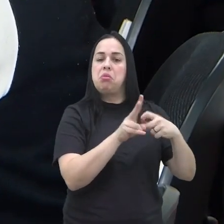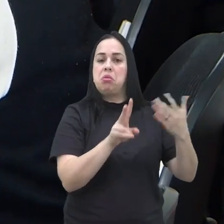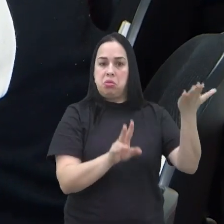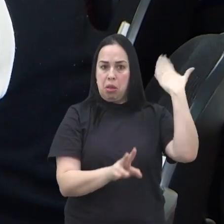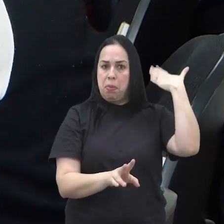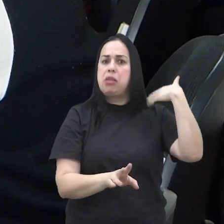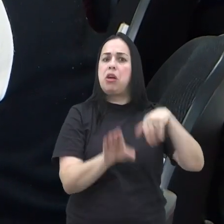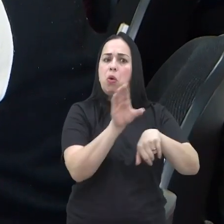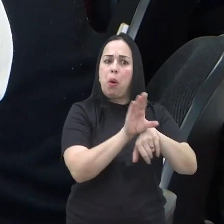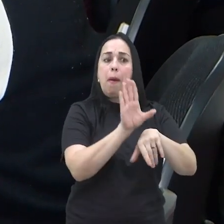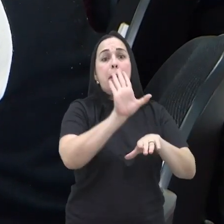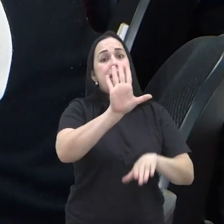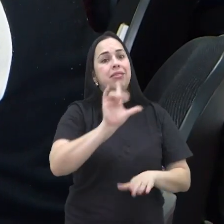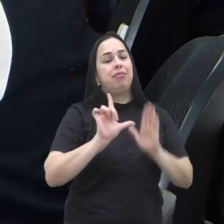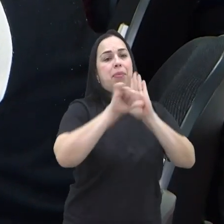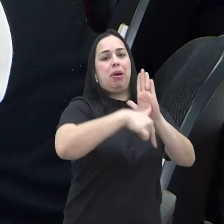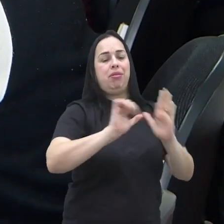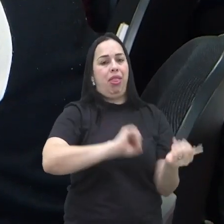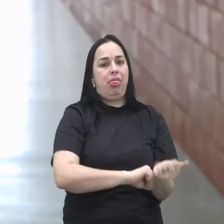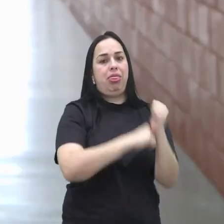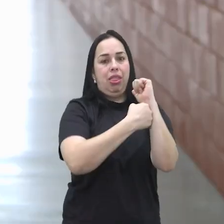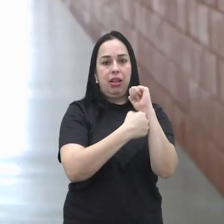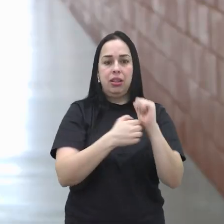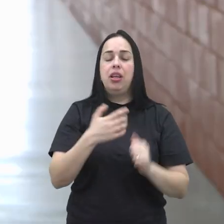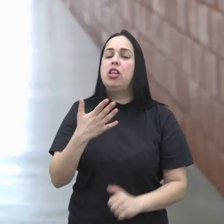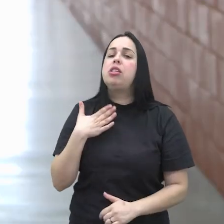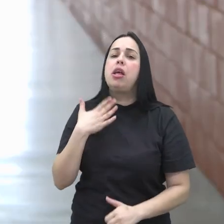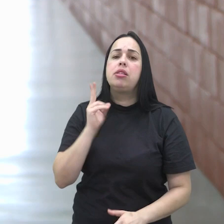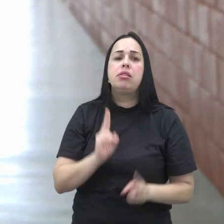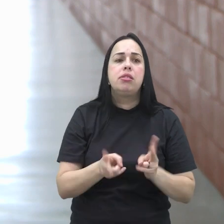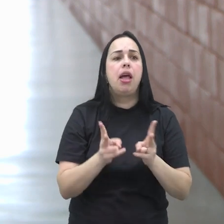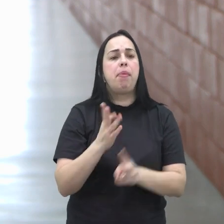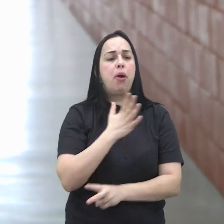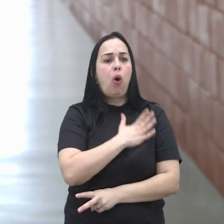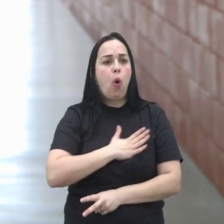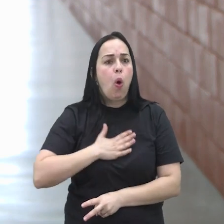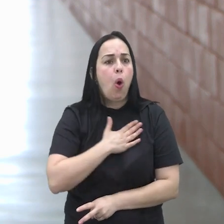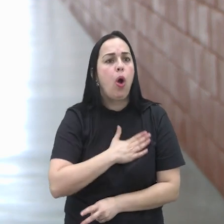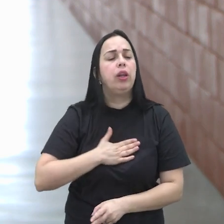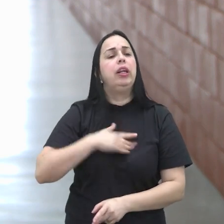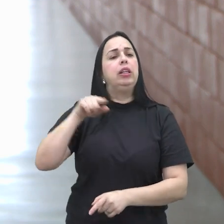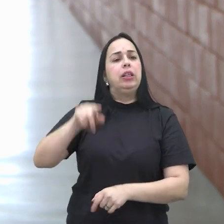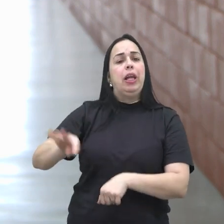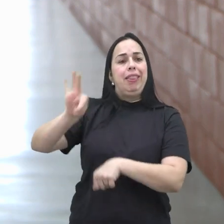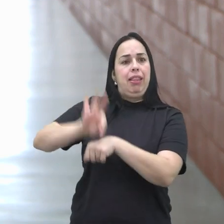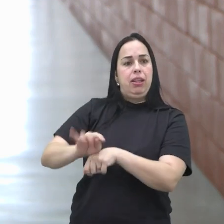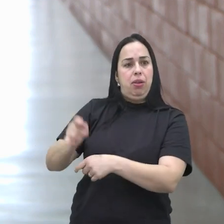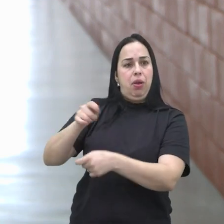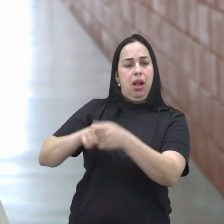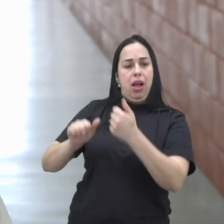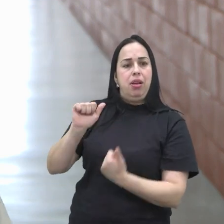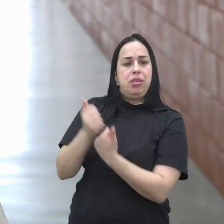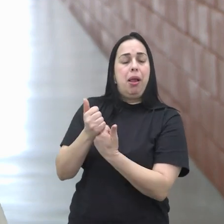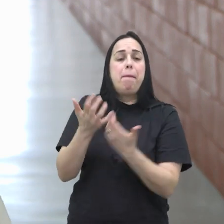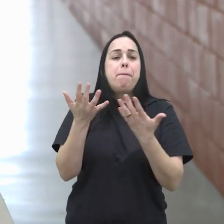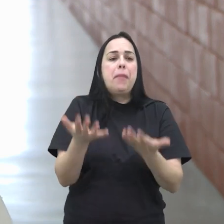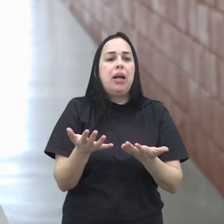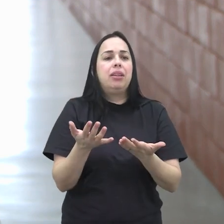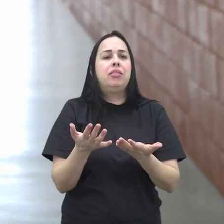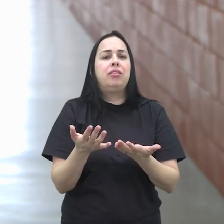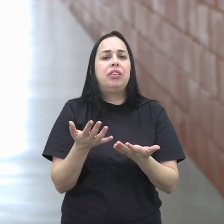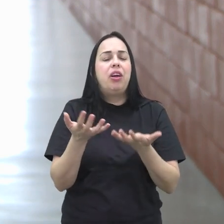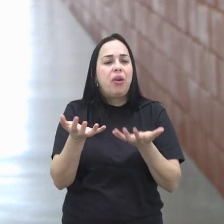cursar um semestre anos atrás, mas trancou. Porque é um campo que eu sempre tive mais intimidade. Eu tenho auxiliar, tenho técnico auxiliar, e eu